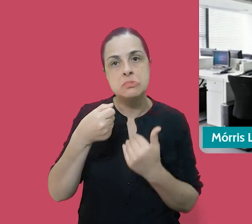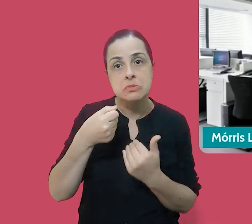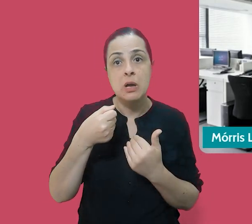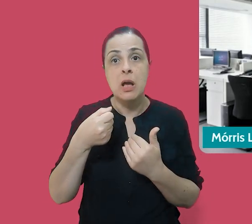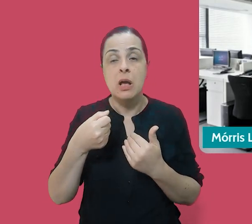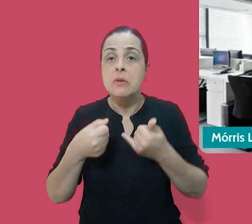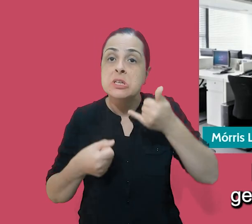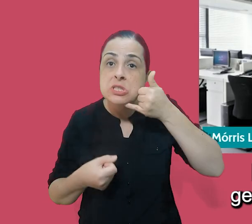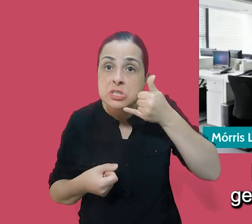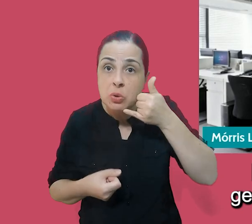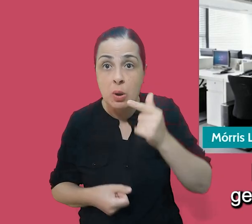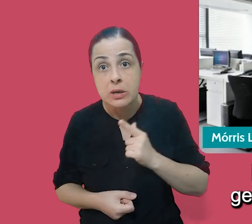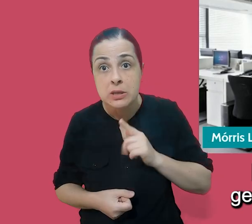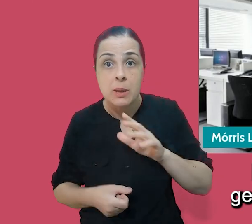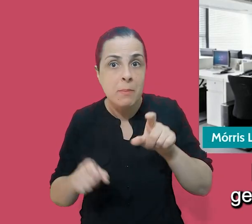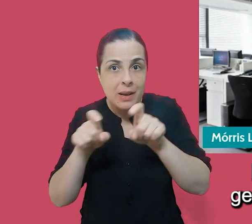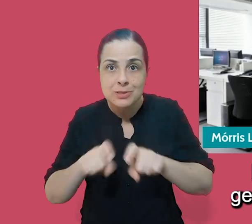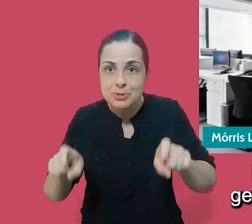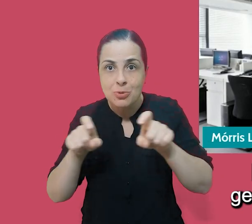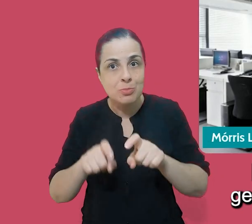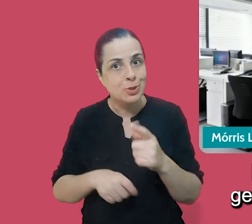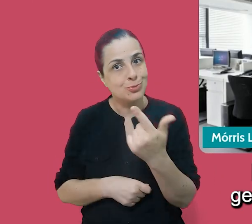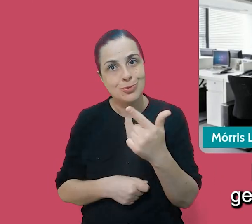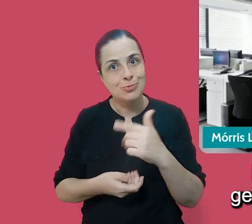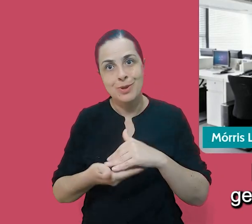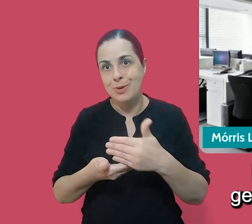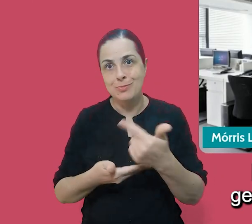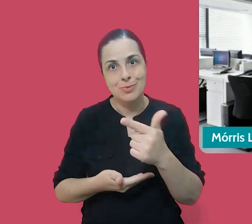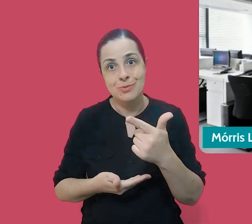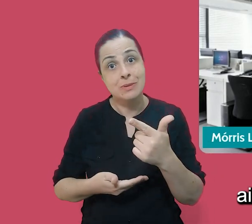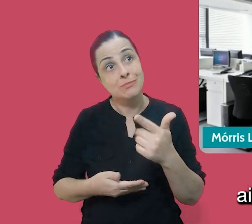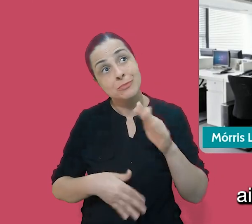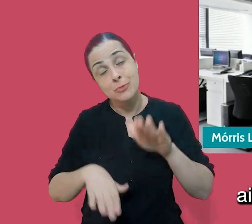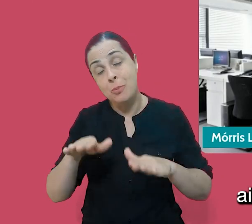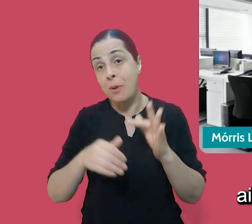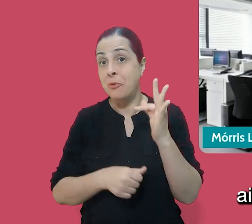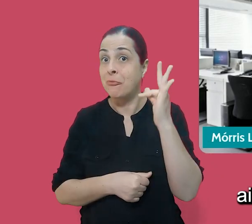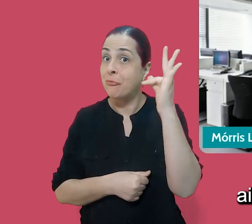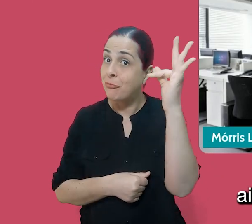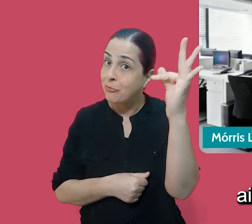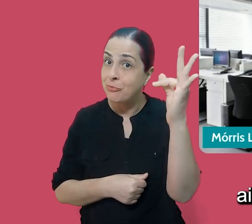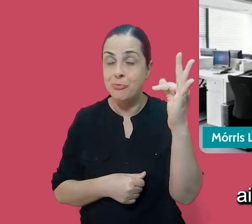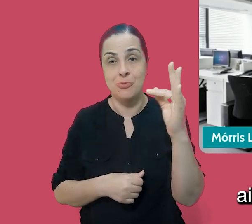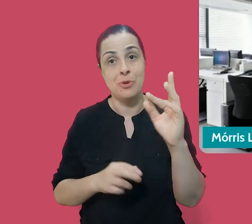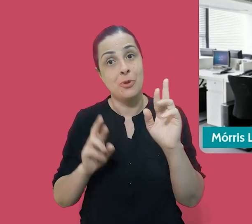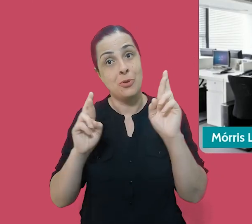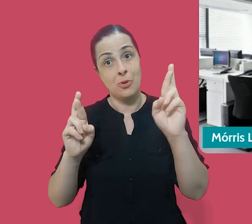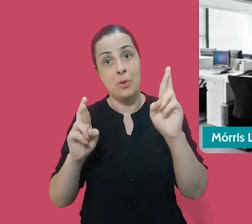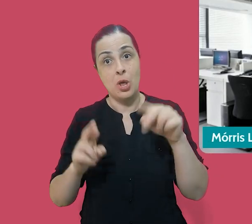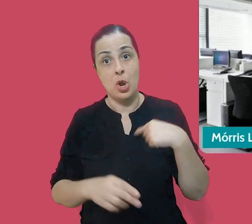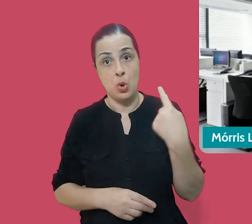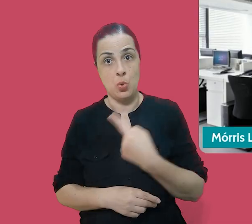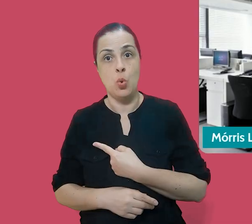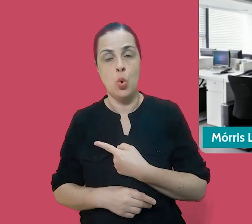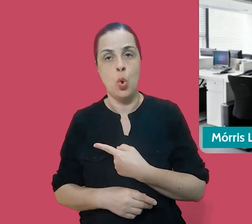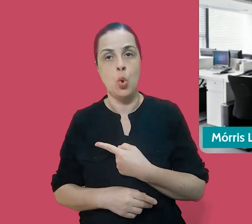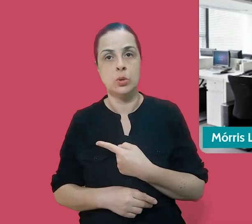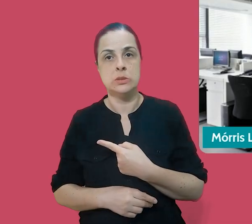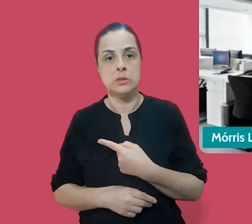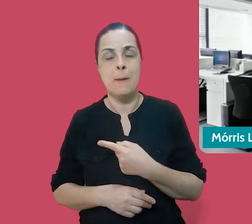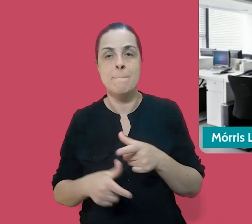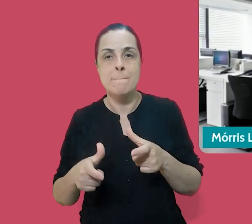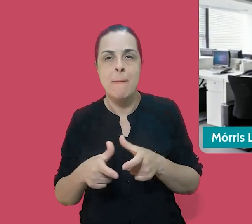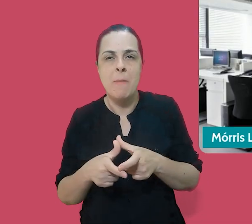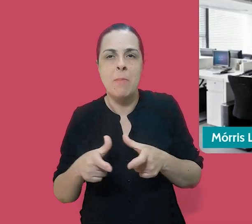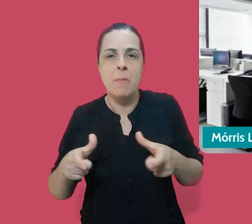mais. E quem sabe no futuro a gente consegue ter um braço ainda mais social da Maturi para oferecer